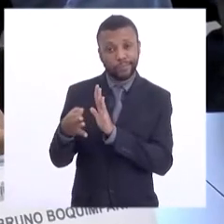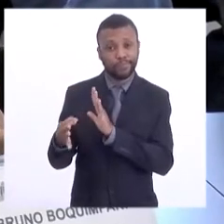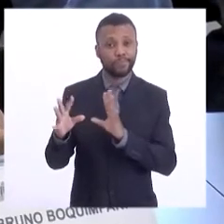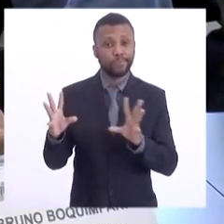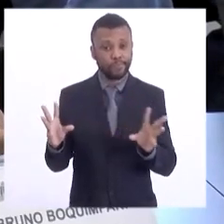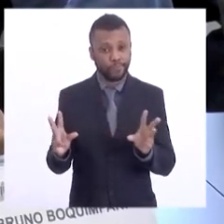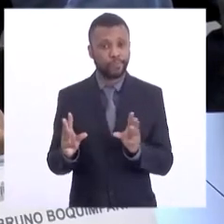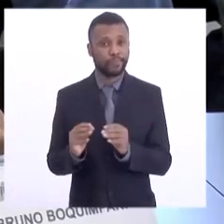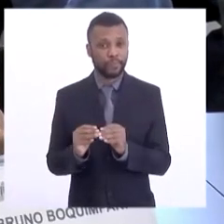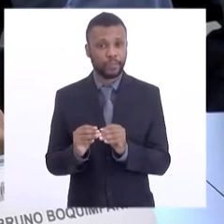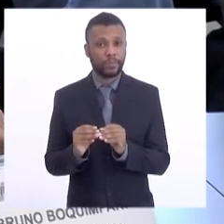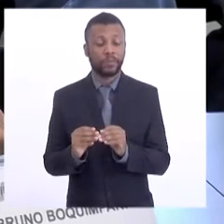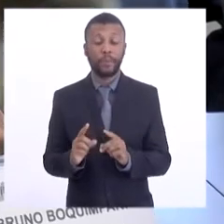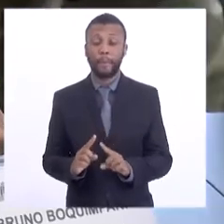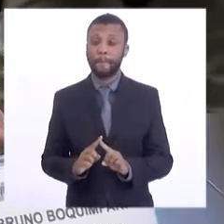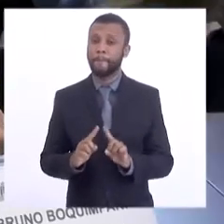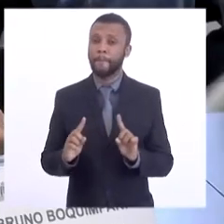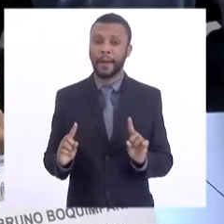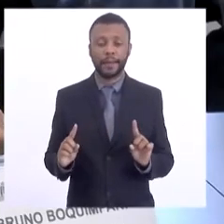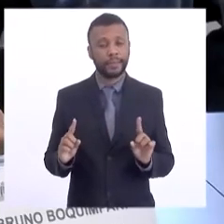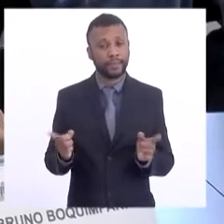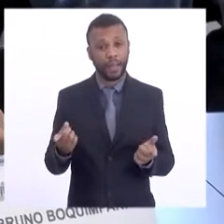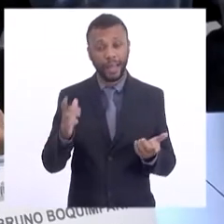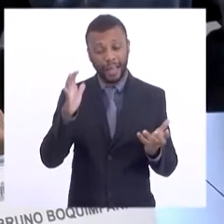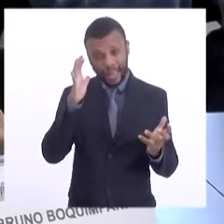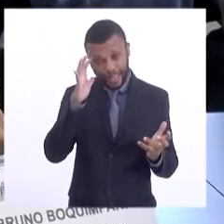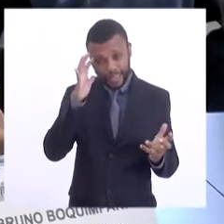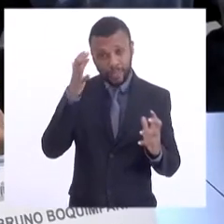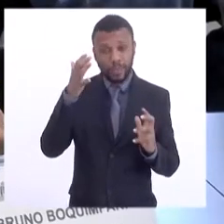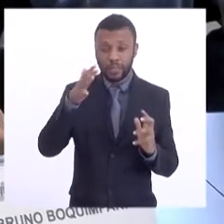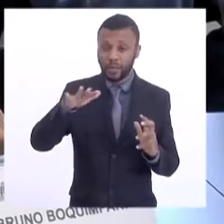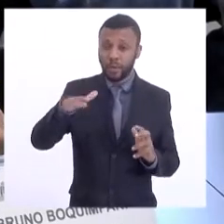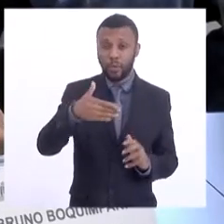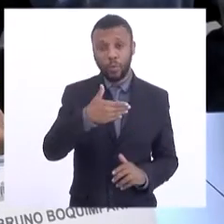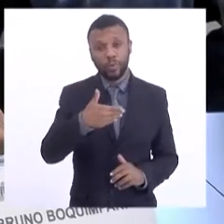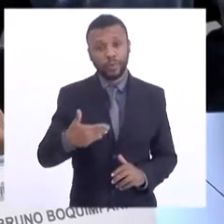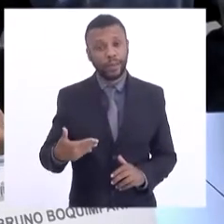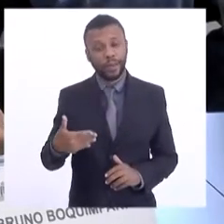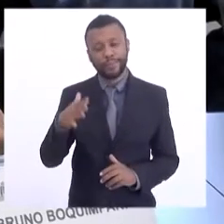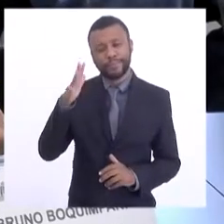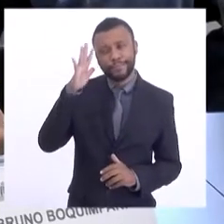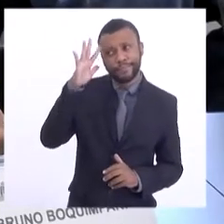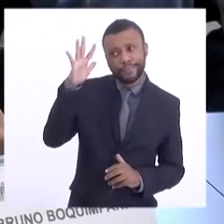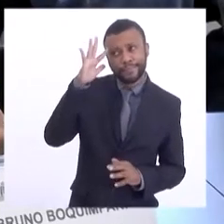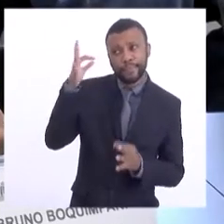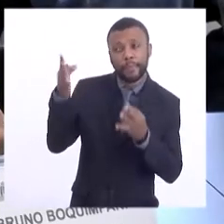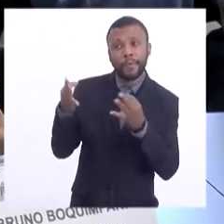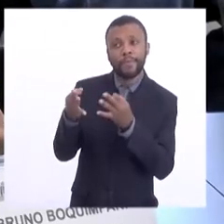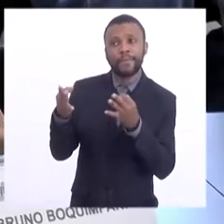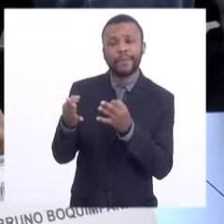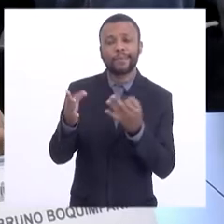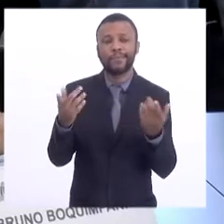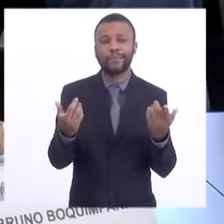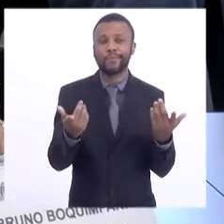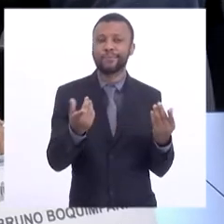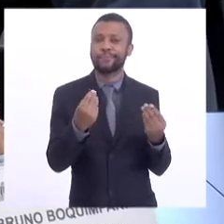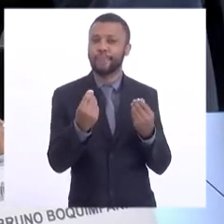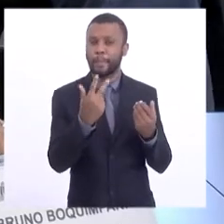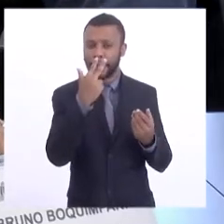ponderação mas enfim é circunstancial é o estado ideal tá um pouco distante Infelizmente